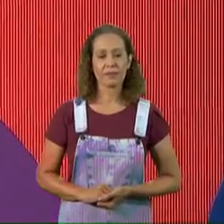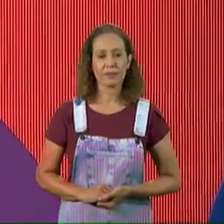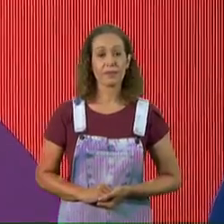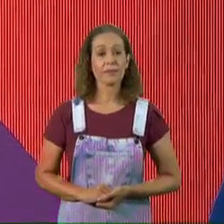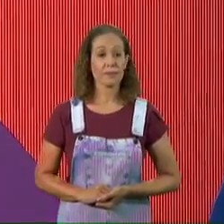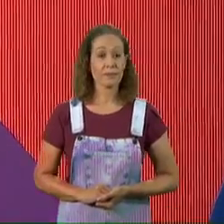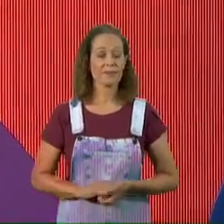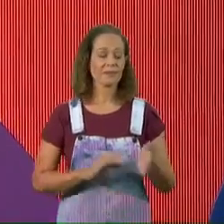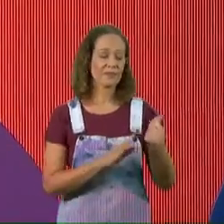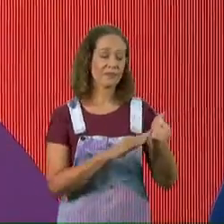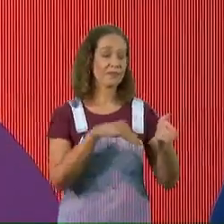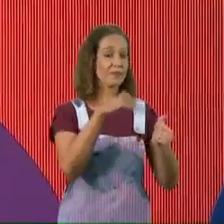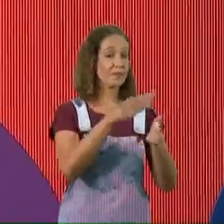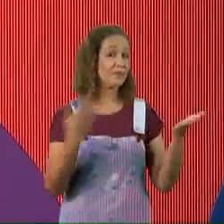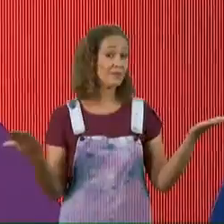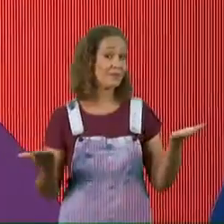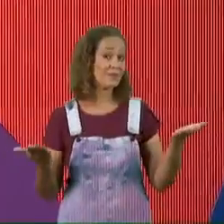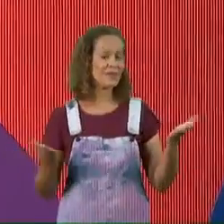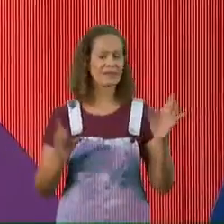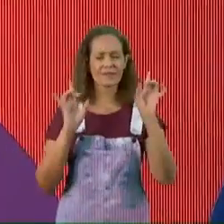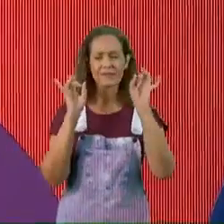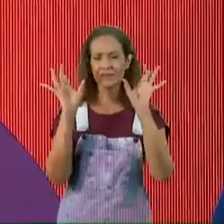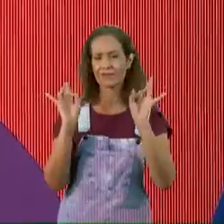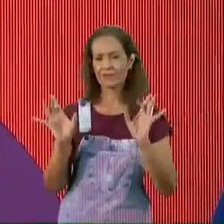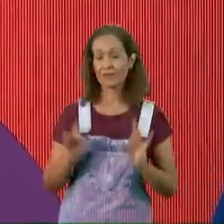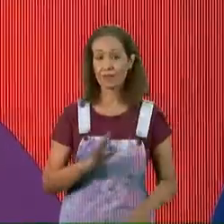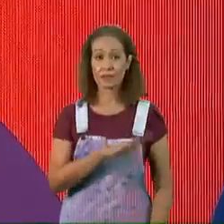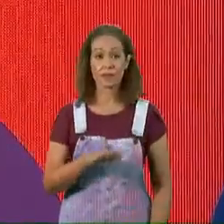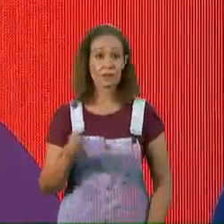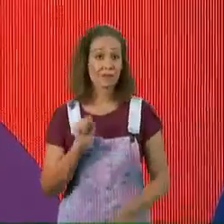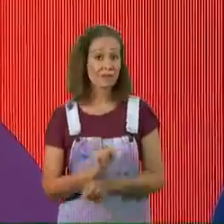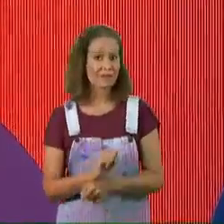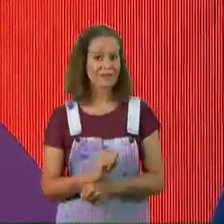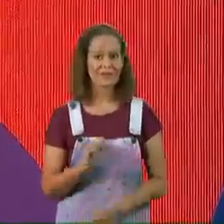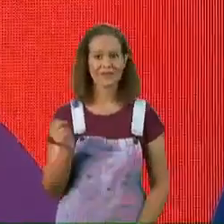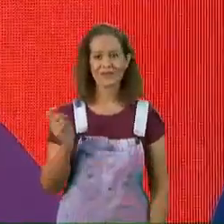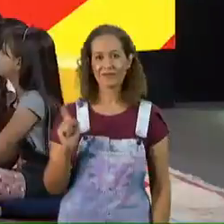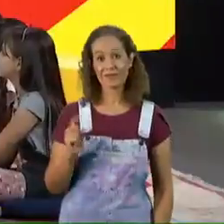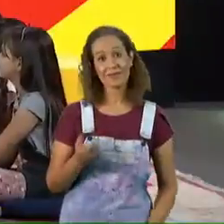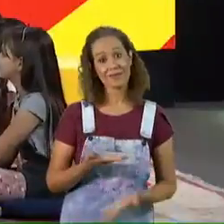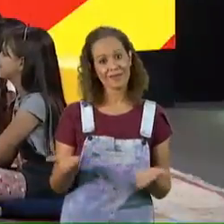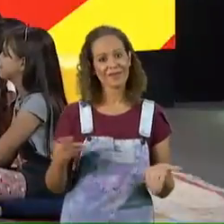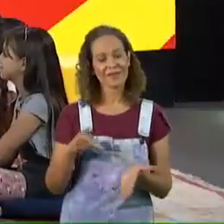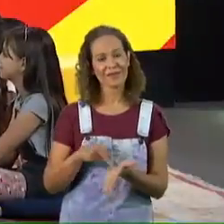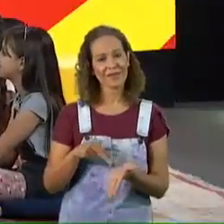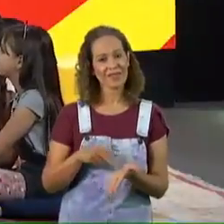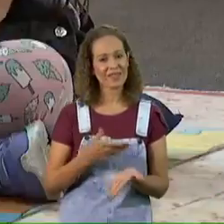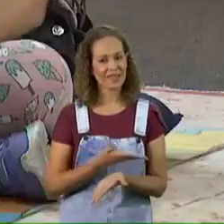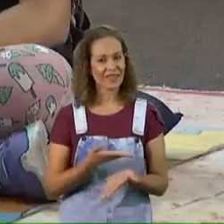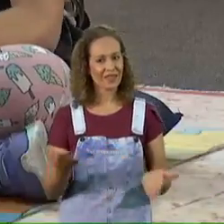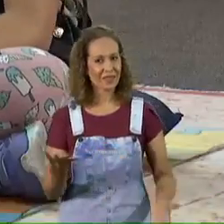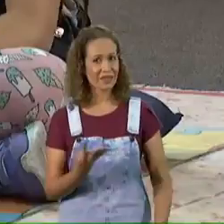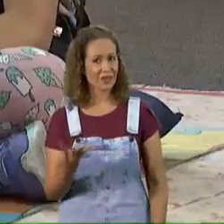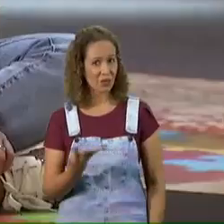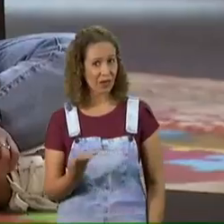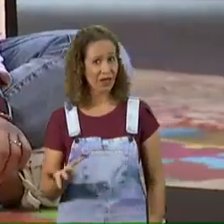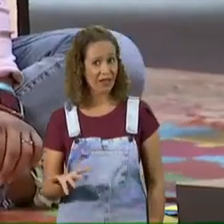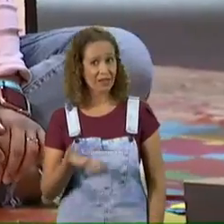A nossa Agenda Kids de hoje está muito especial, porque o Kids não para, né? Júlia, Kathleen, Júlia e Valentina. Vocês estão